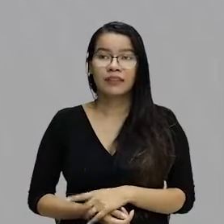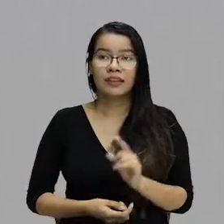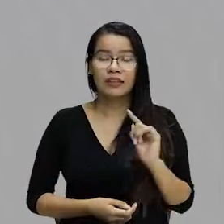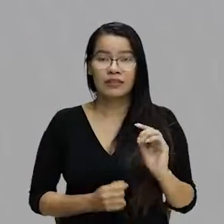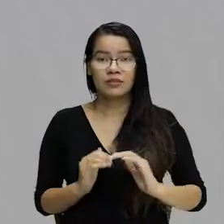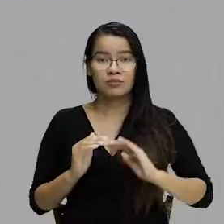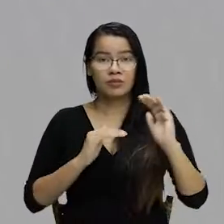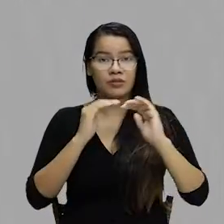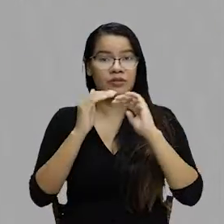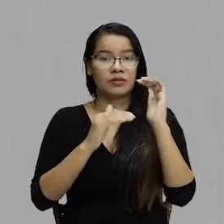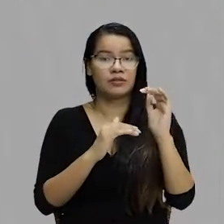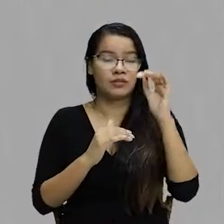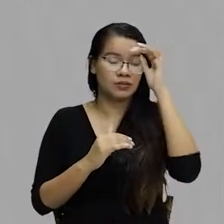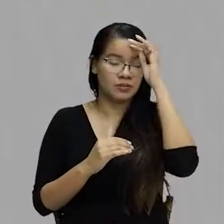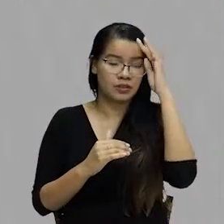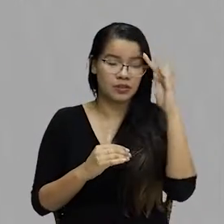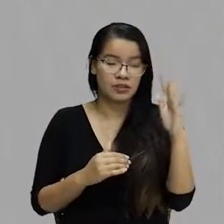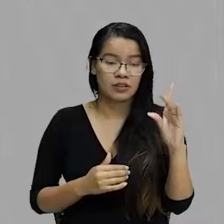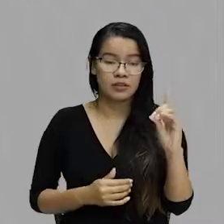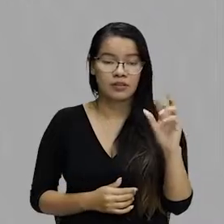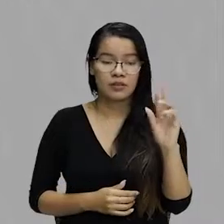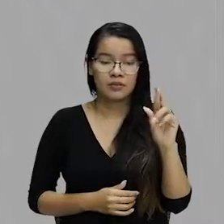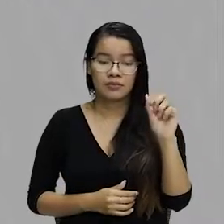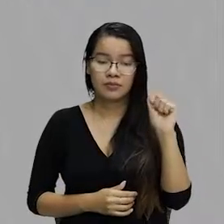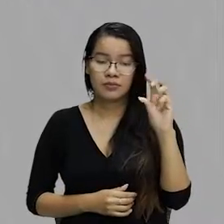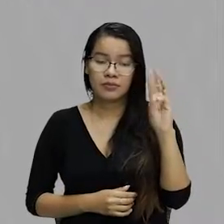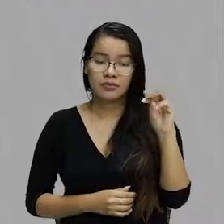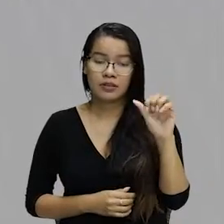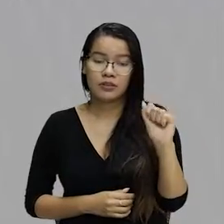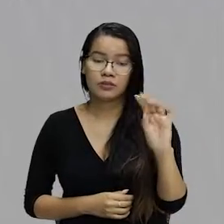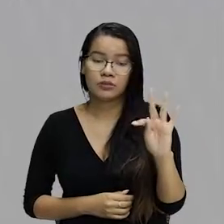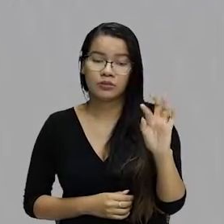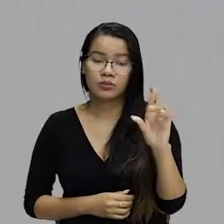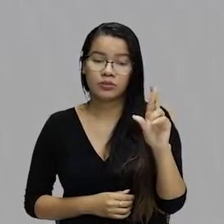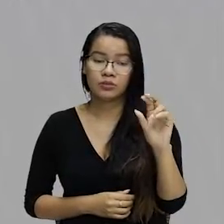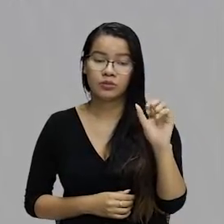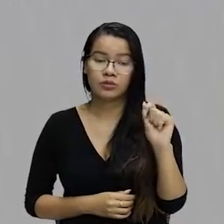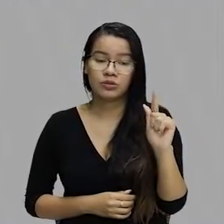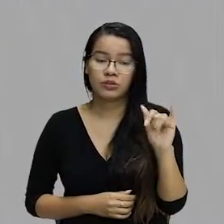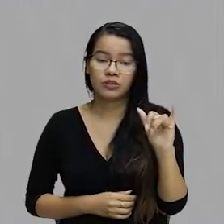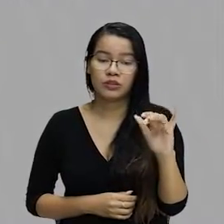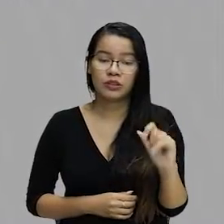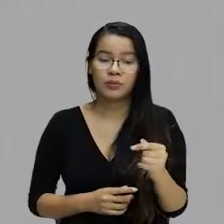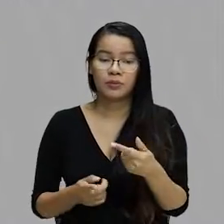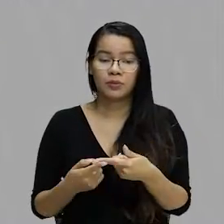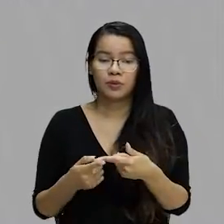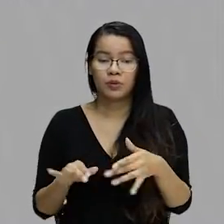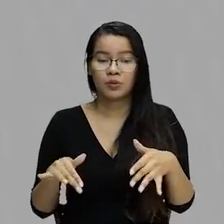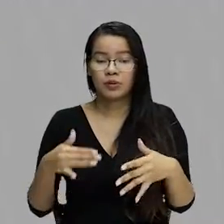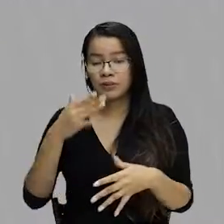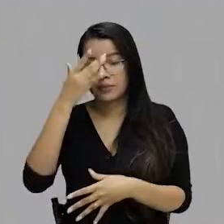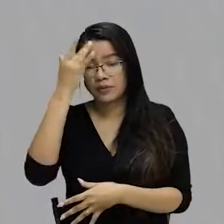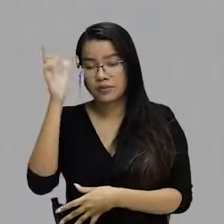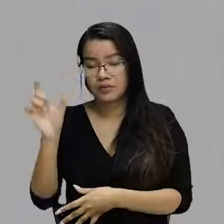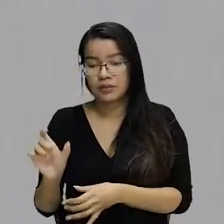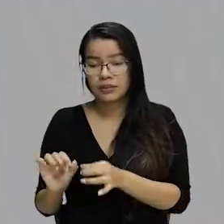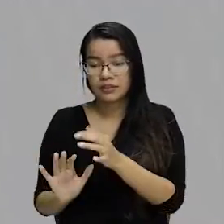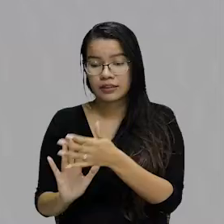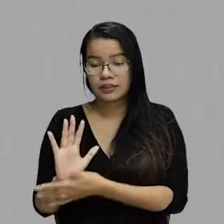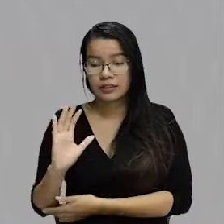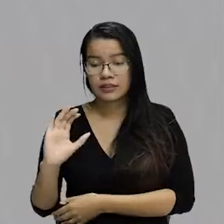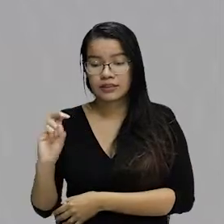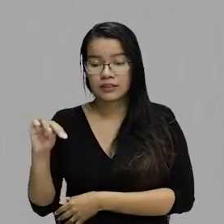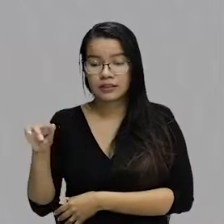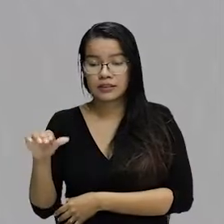o processo do imaginário da dramaturgia, porque quando alguém cria a cena, quando alguém interpreta a cena, aquela cena que